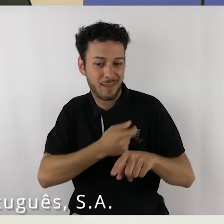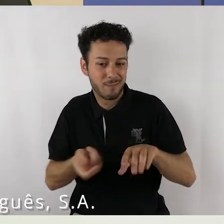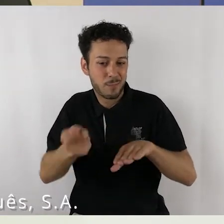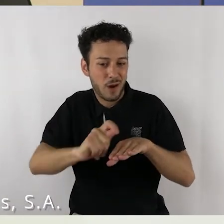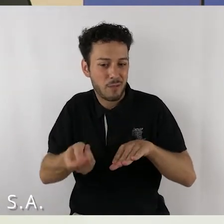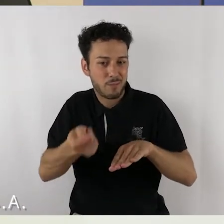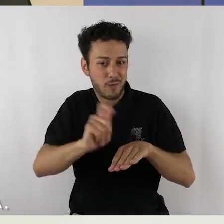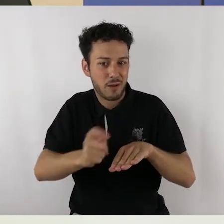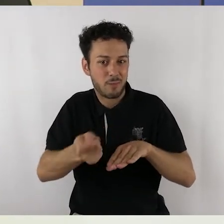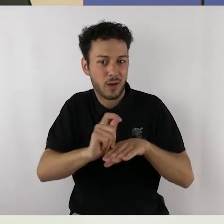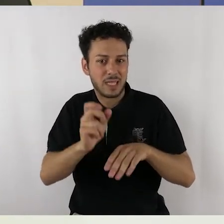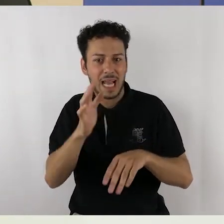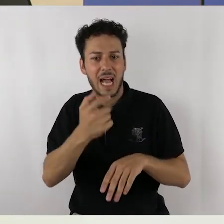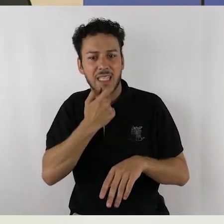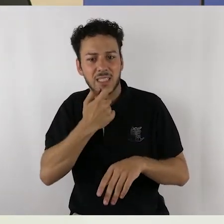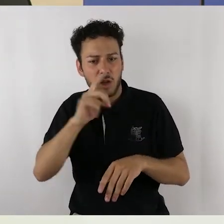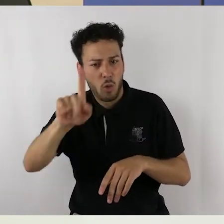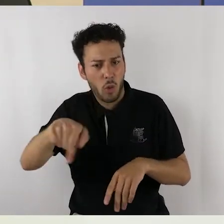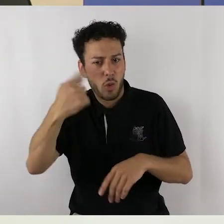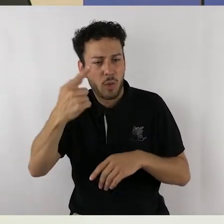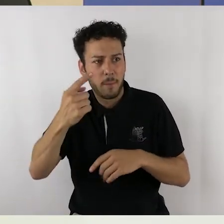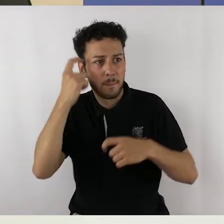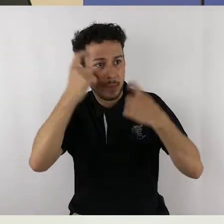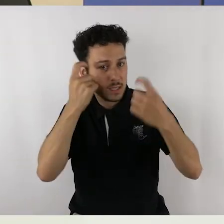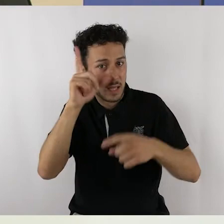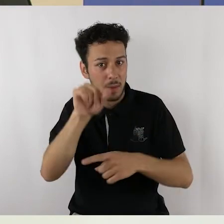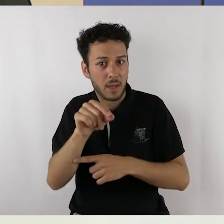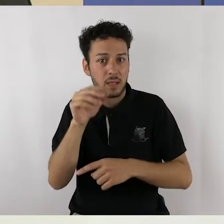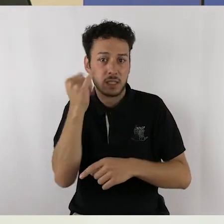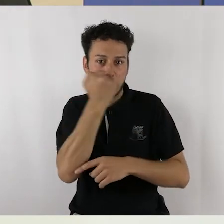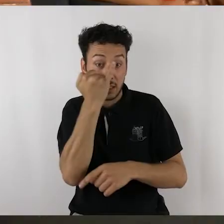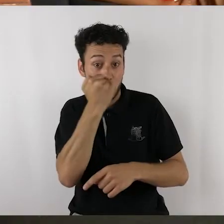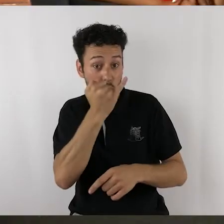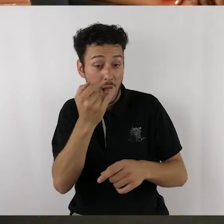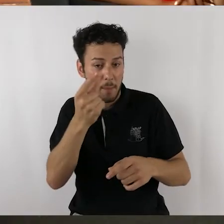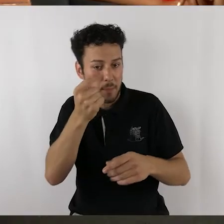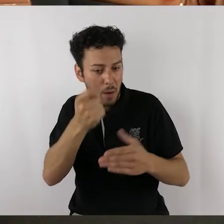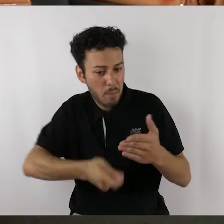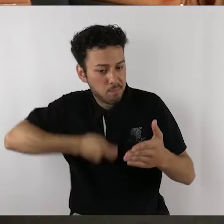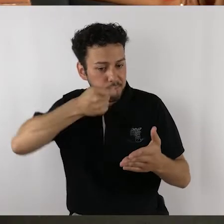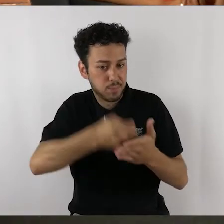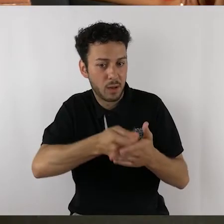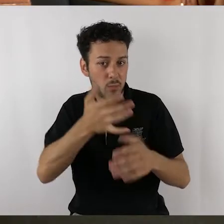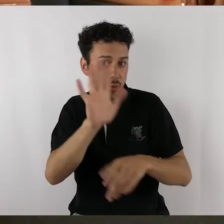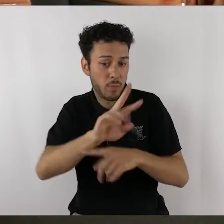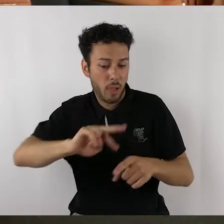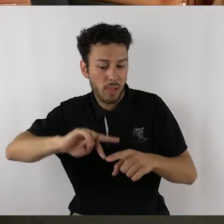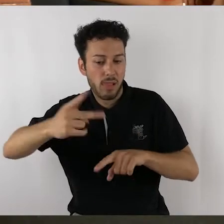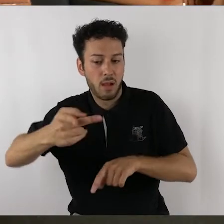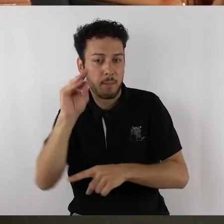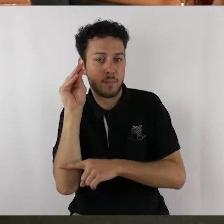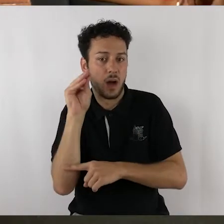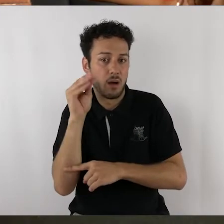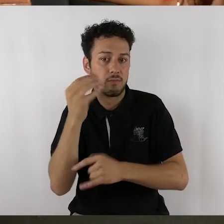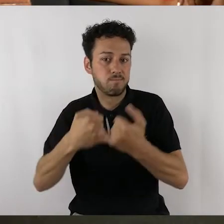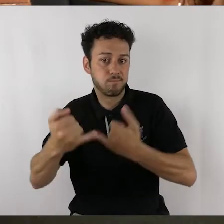se existem outras alternativas ele pode ser uma boa altura para ir ao nosso simulador e simular a transferência do